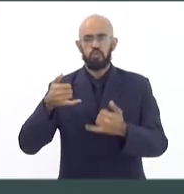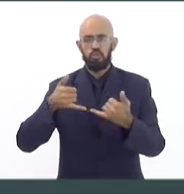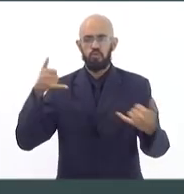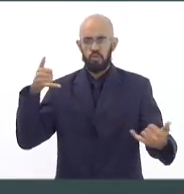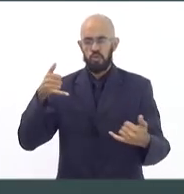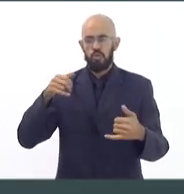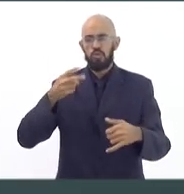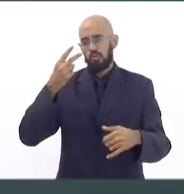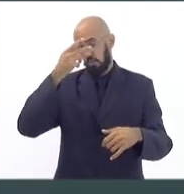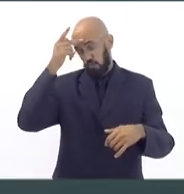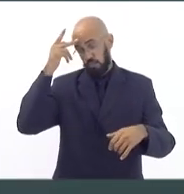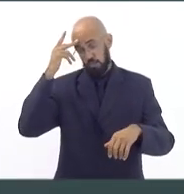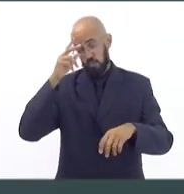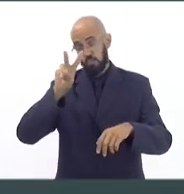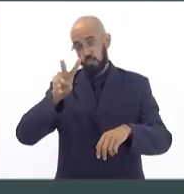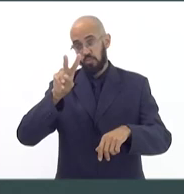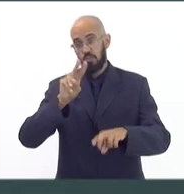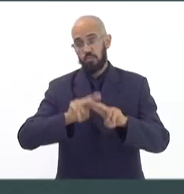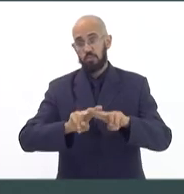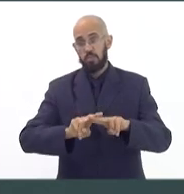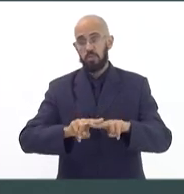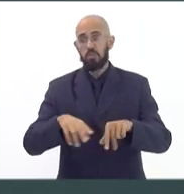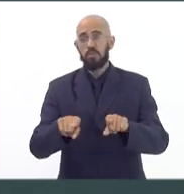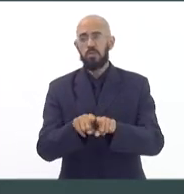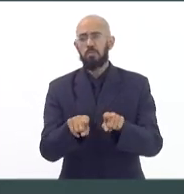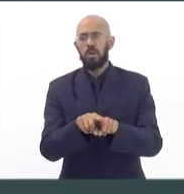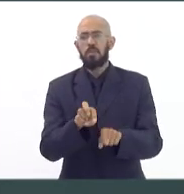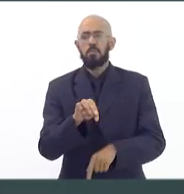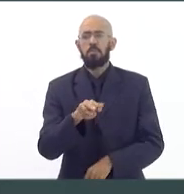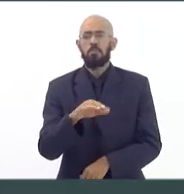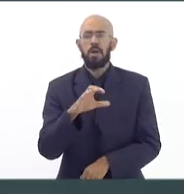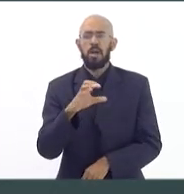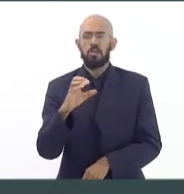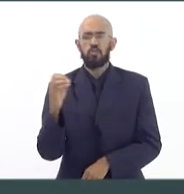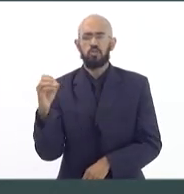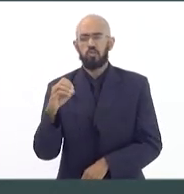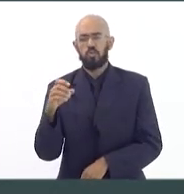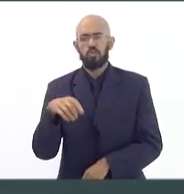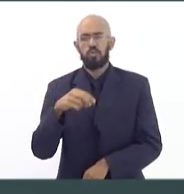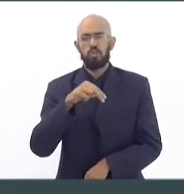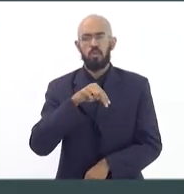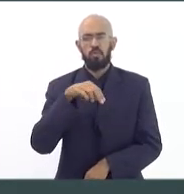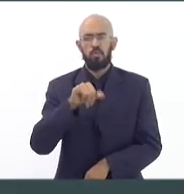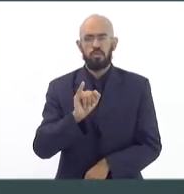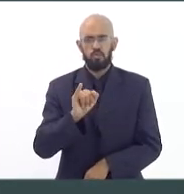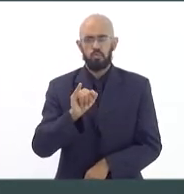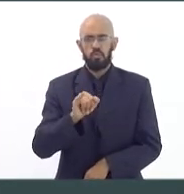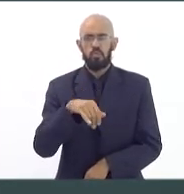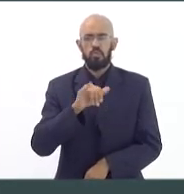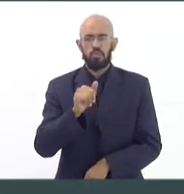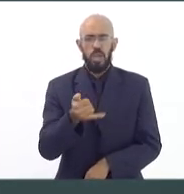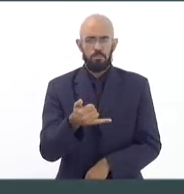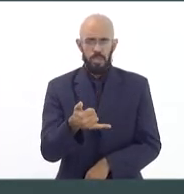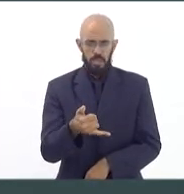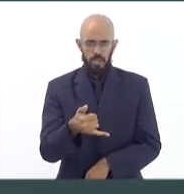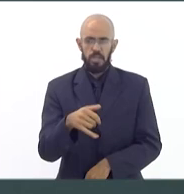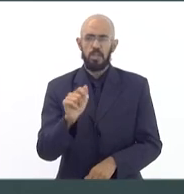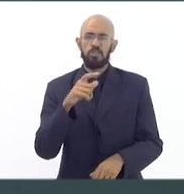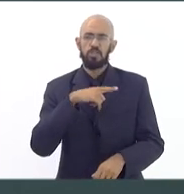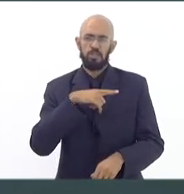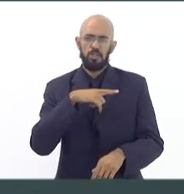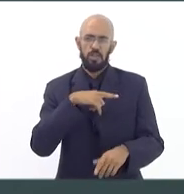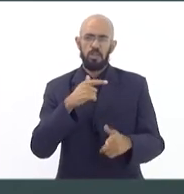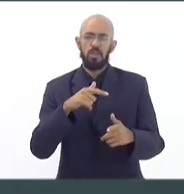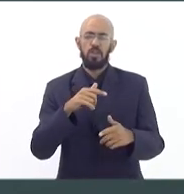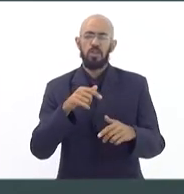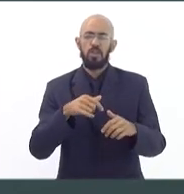que a gente fez em março em parceria com a SuperVia é nessa região de Nova Iguaçu Queimados Japeri onde é que a SuperVia já vem atender os Seus